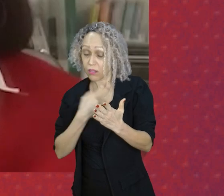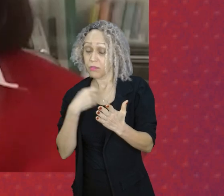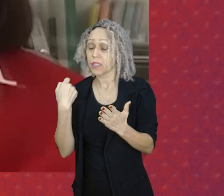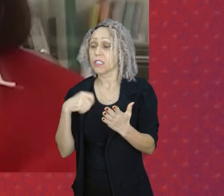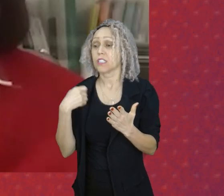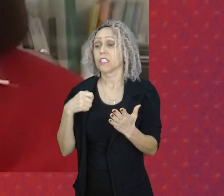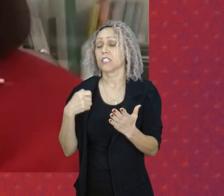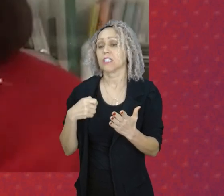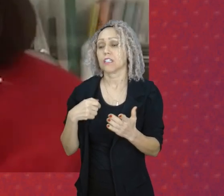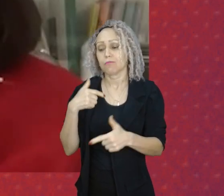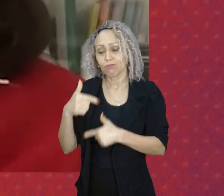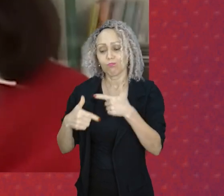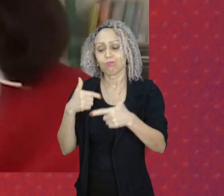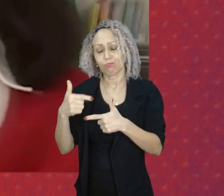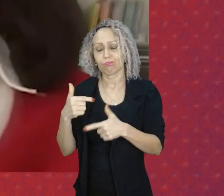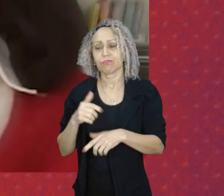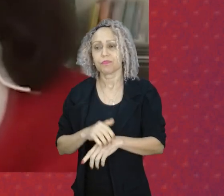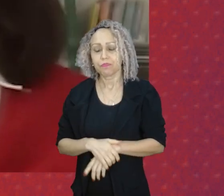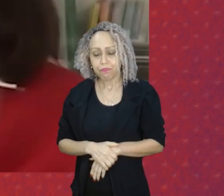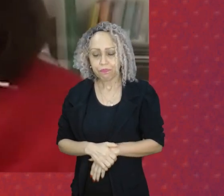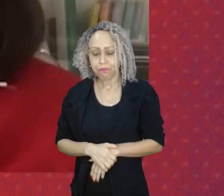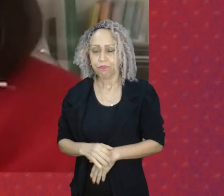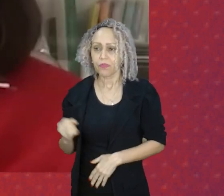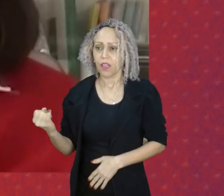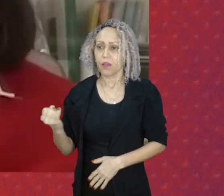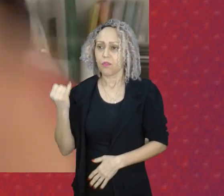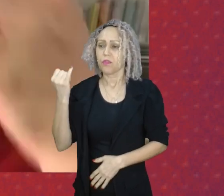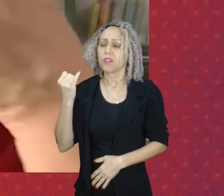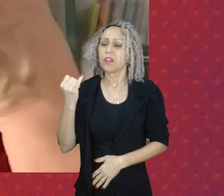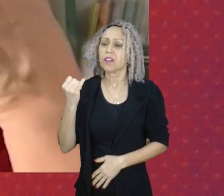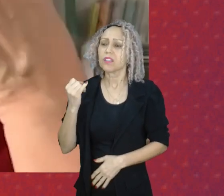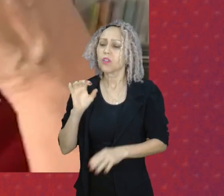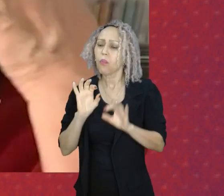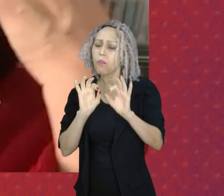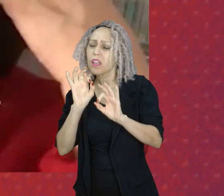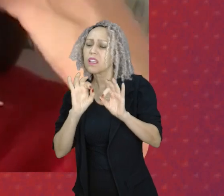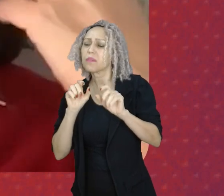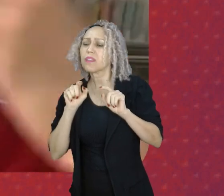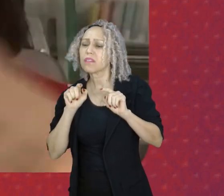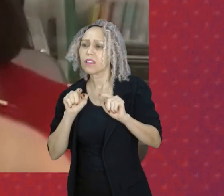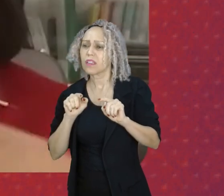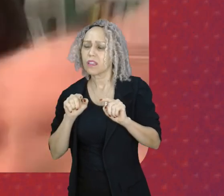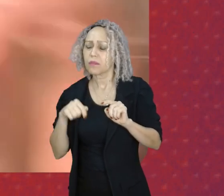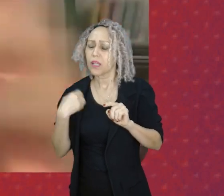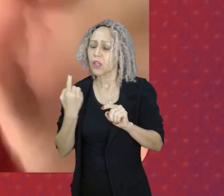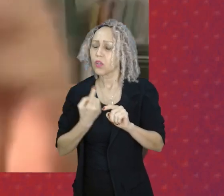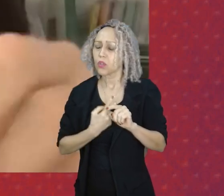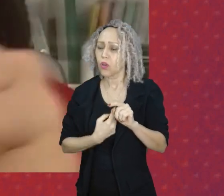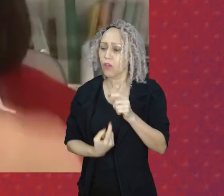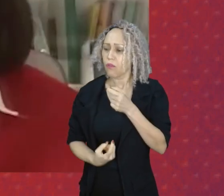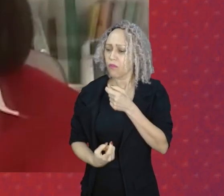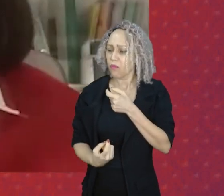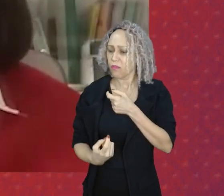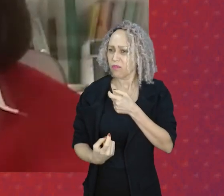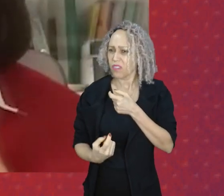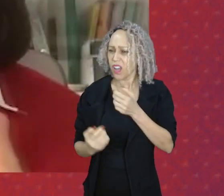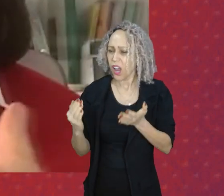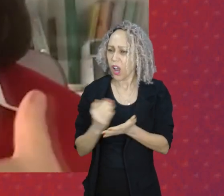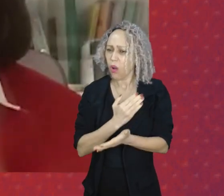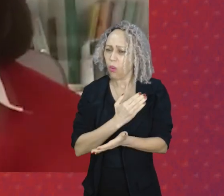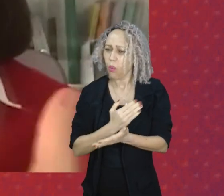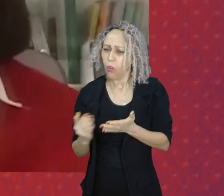diria que é muito importante o planejamento, inclusive para nós retomarmos alguns princípios